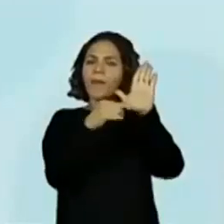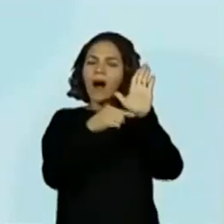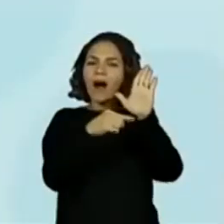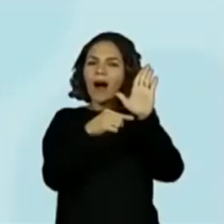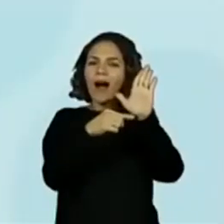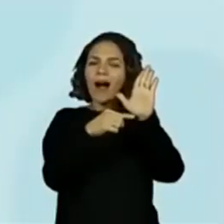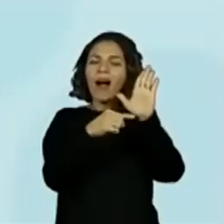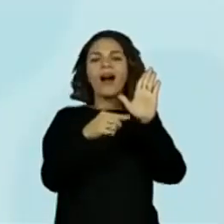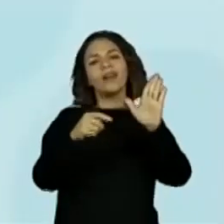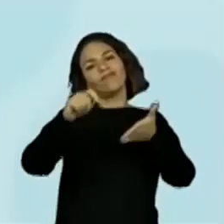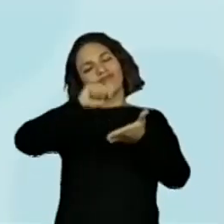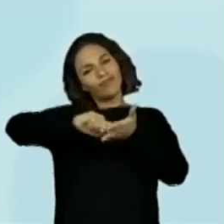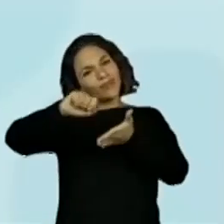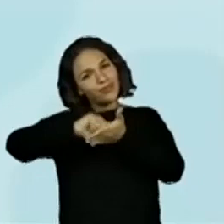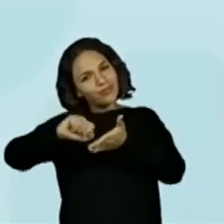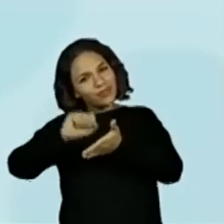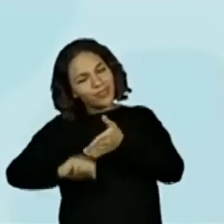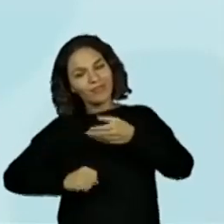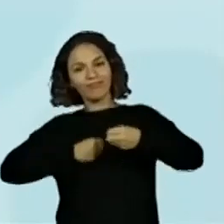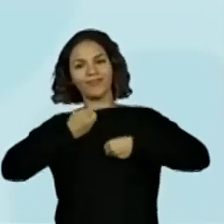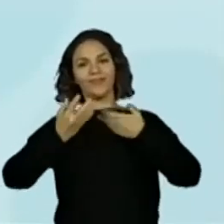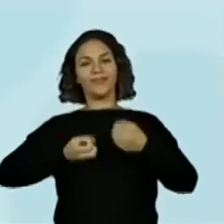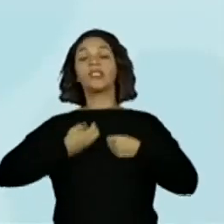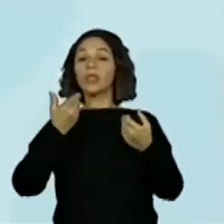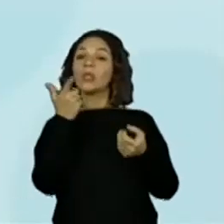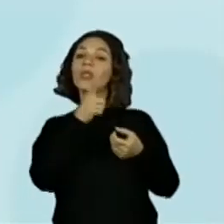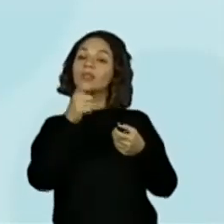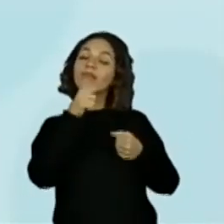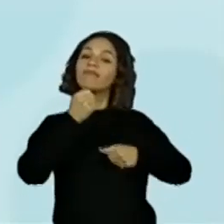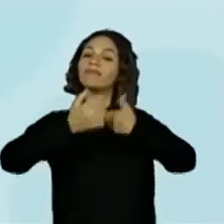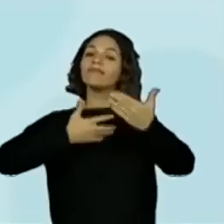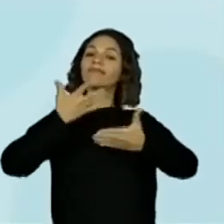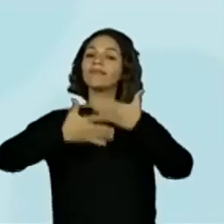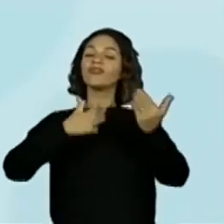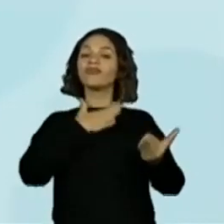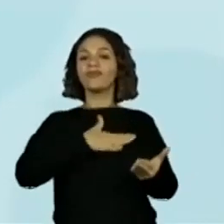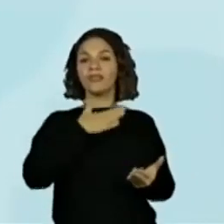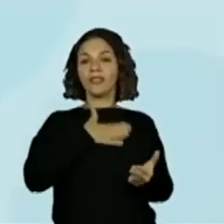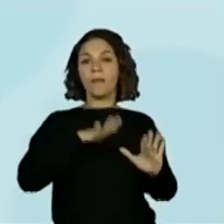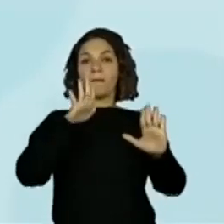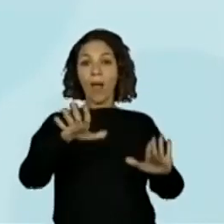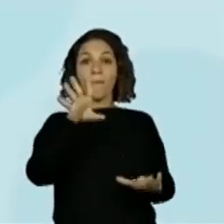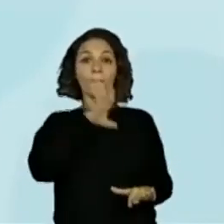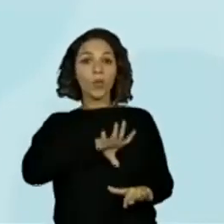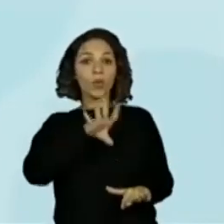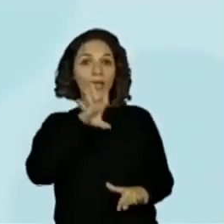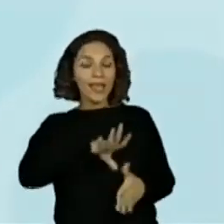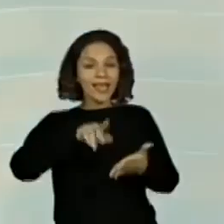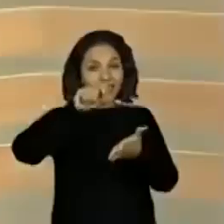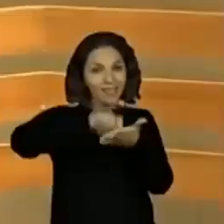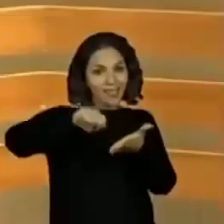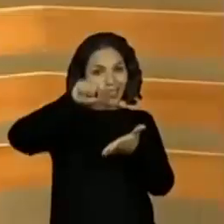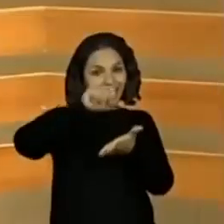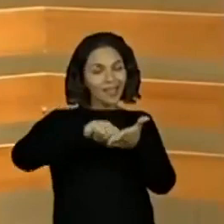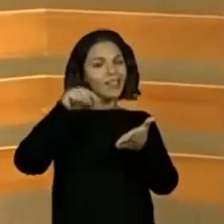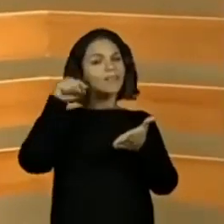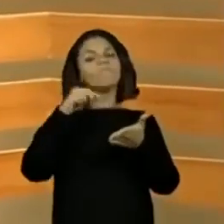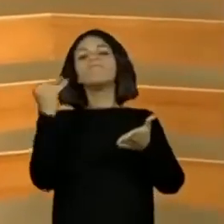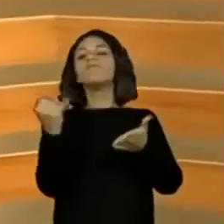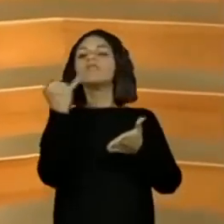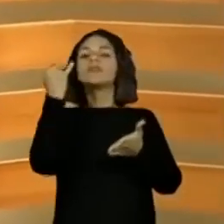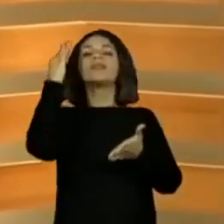fala, aquilo que a gente escreve. Sabia? Uma coisa importante aqui que eu sempre falo com os meus